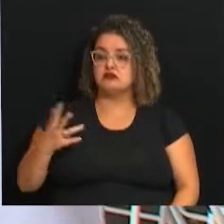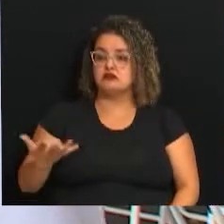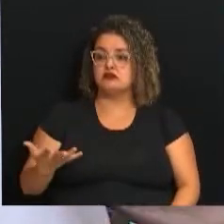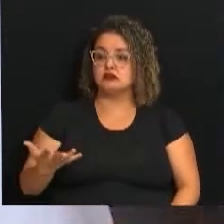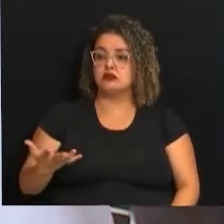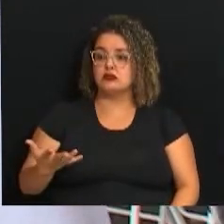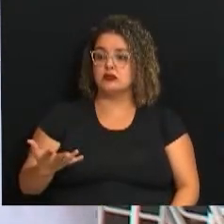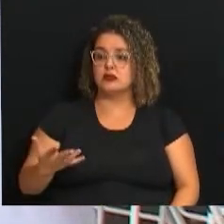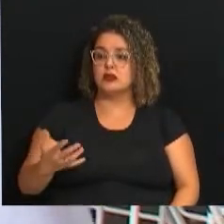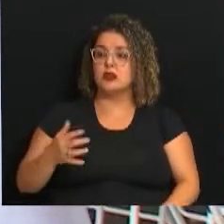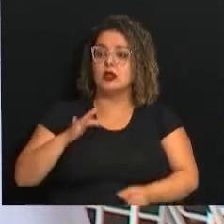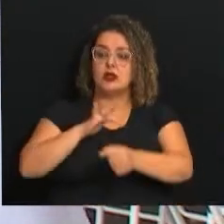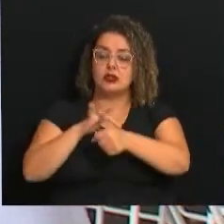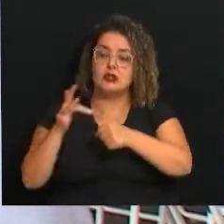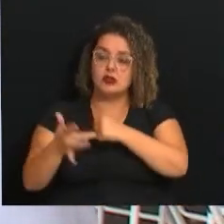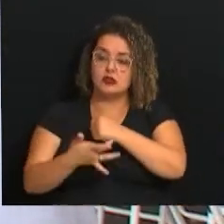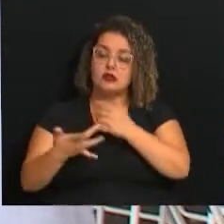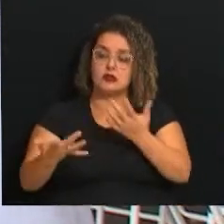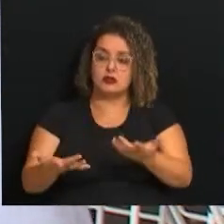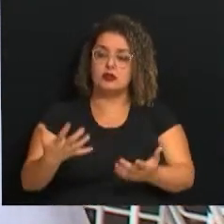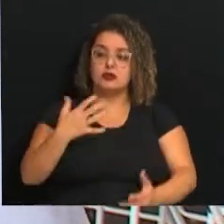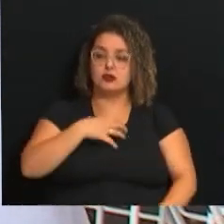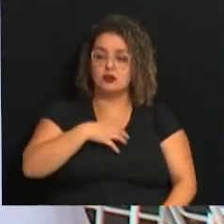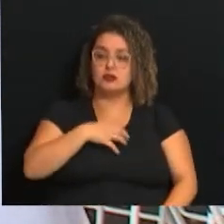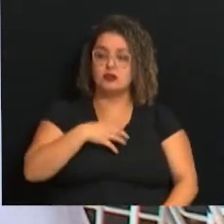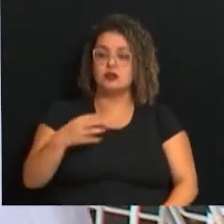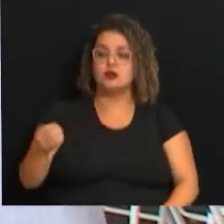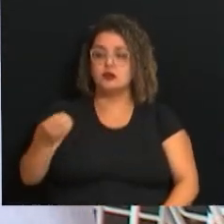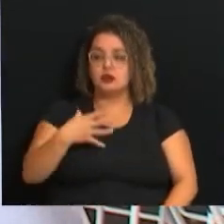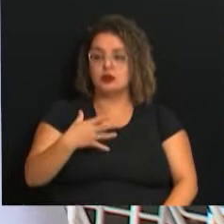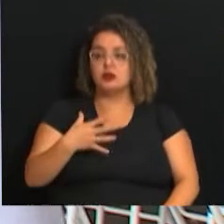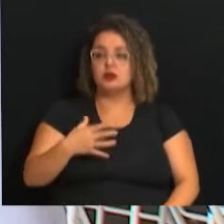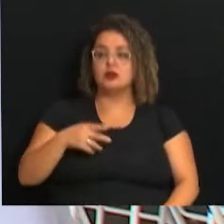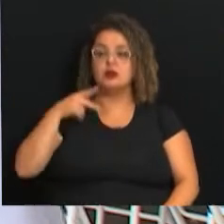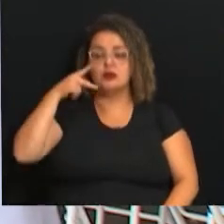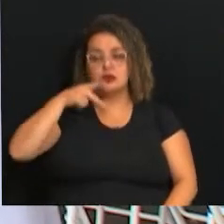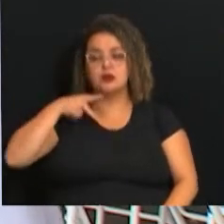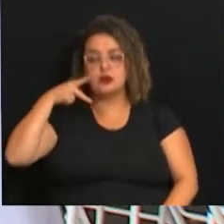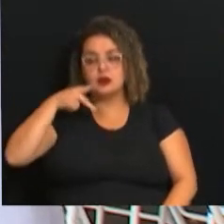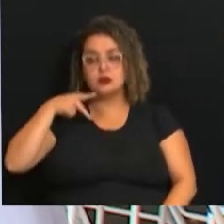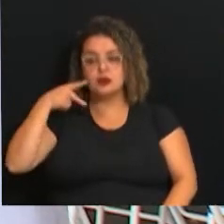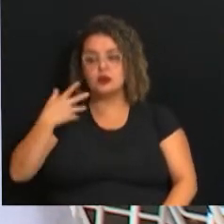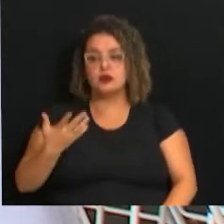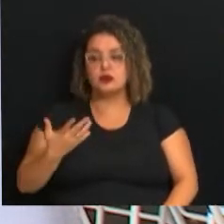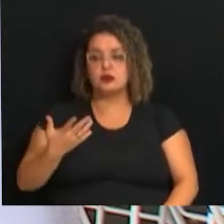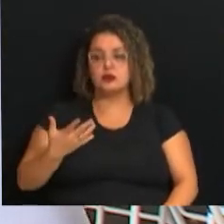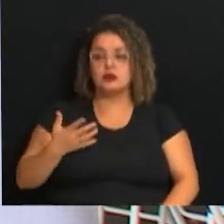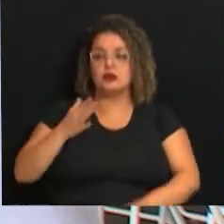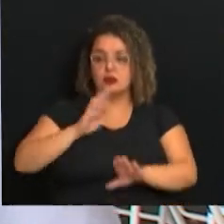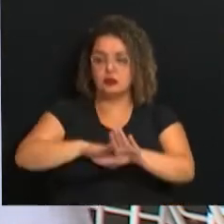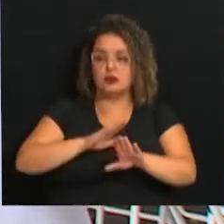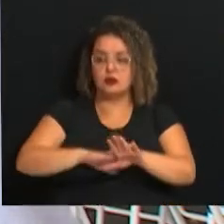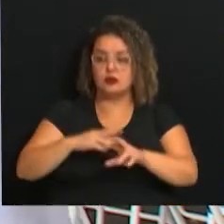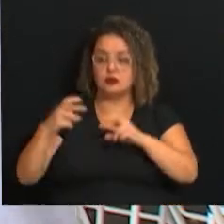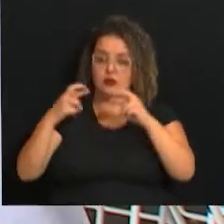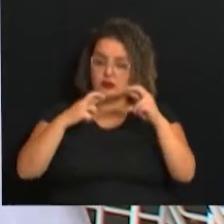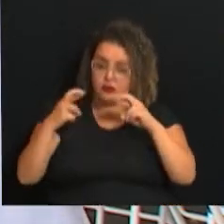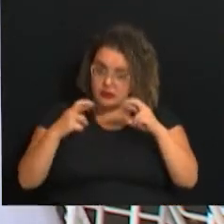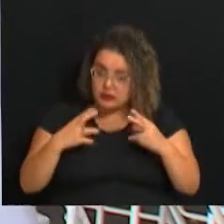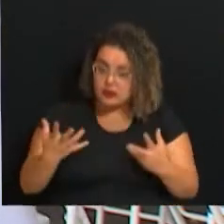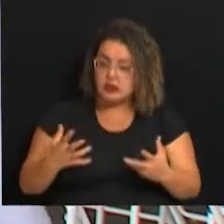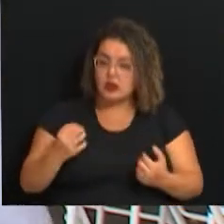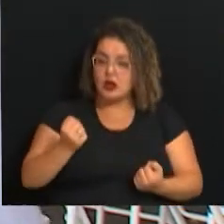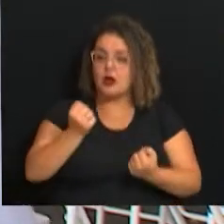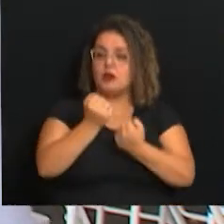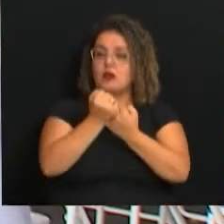conheço pessoalmente mas através das redes sociais é uma maneira nova de fazer política esse e a função do vereador